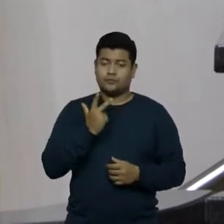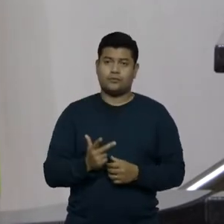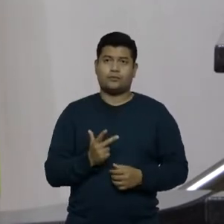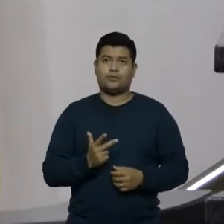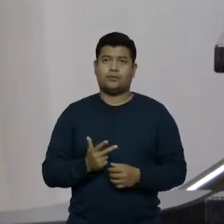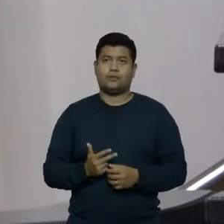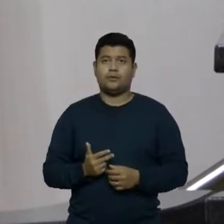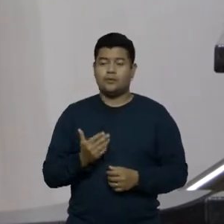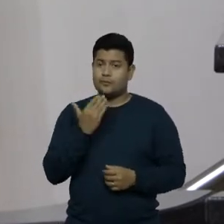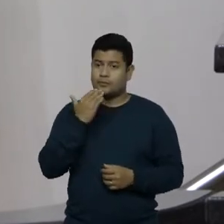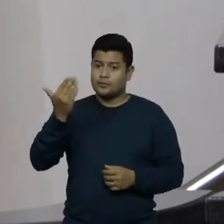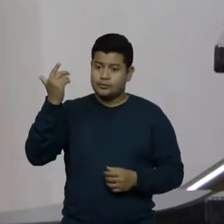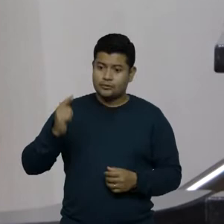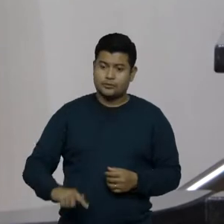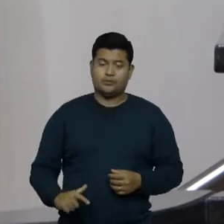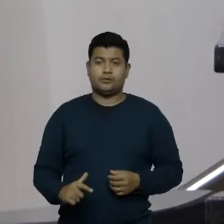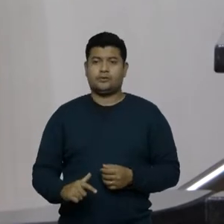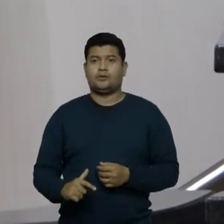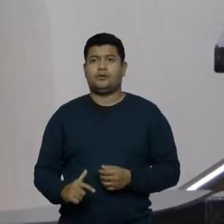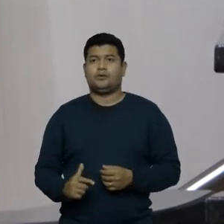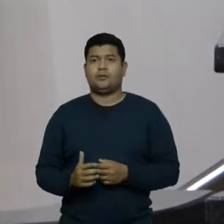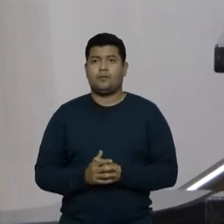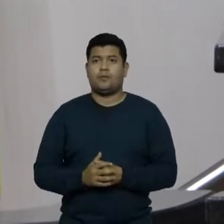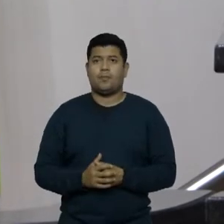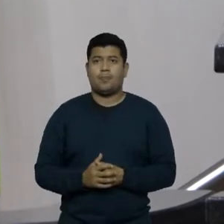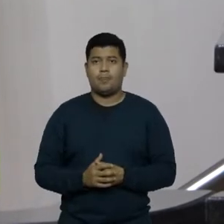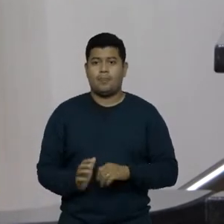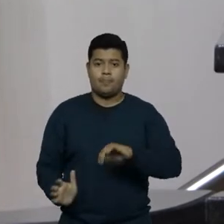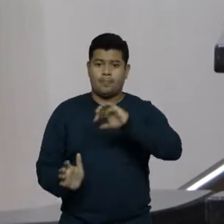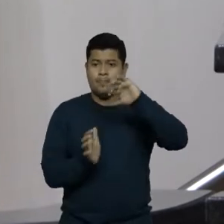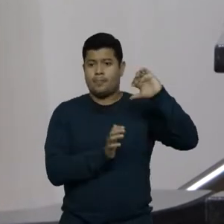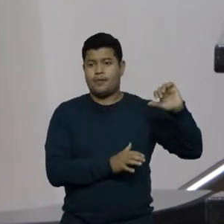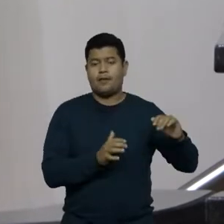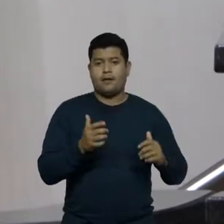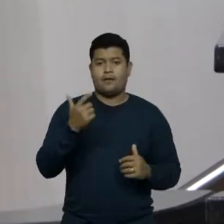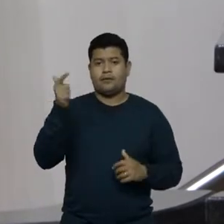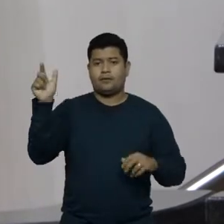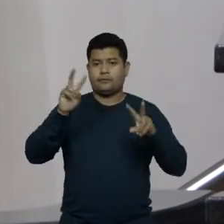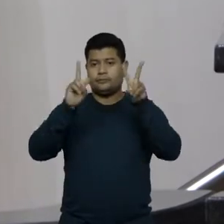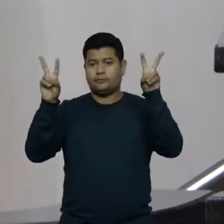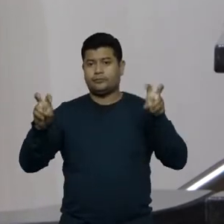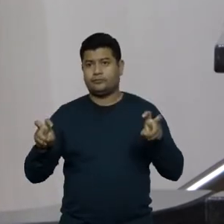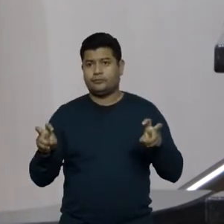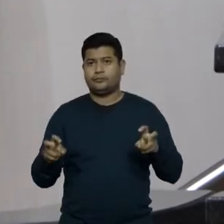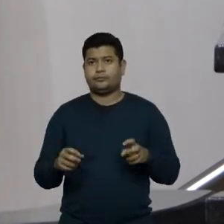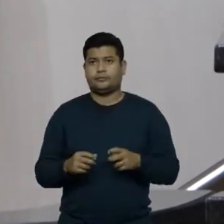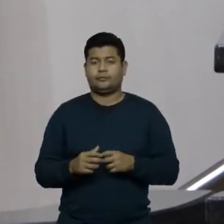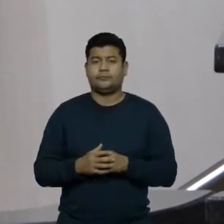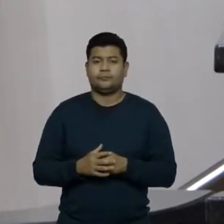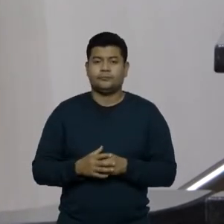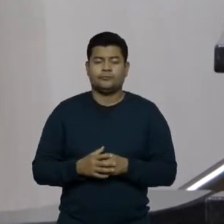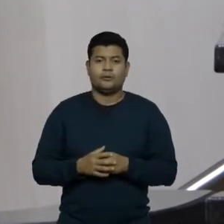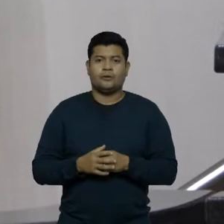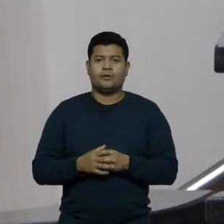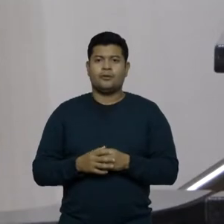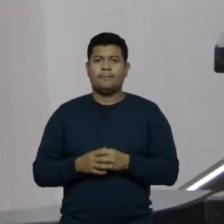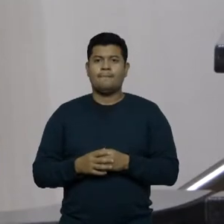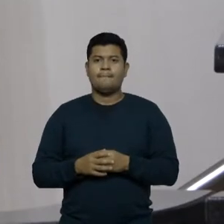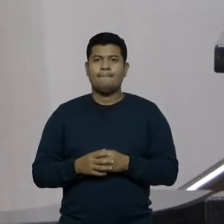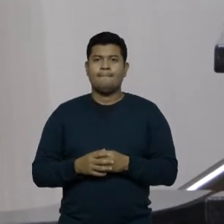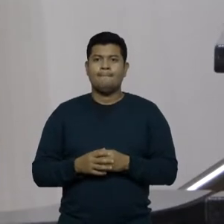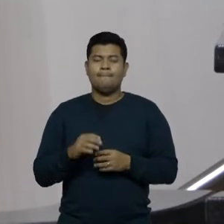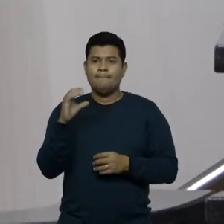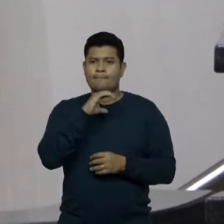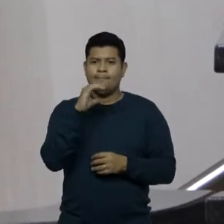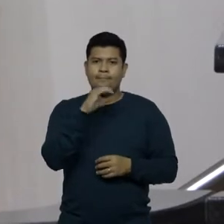apelo aqui na Tribuna da Assembleia e como ainda tenho dois minutos eu vou mencionar os demais assuntos aqui pelo menos é